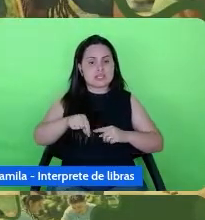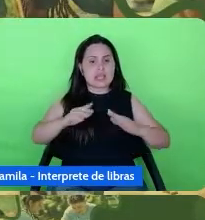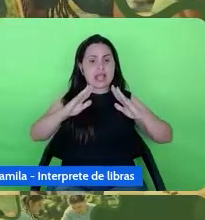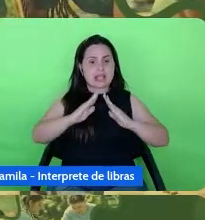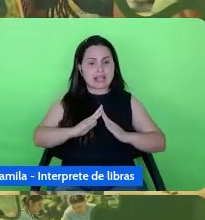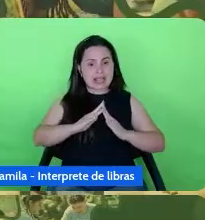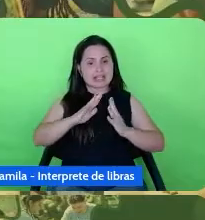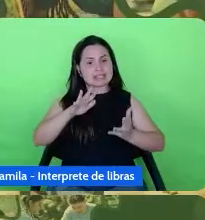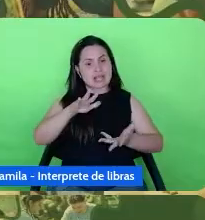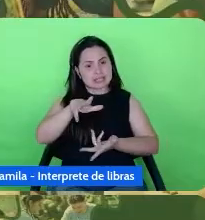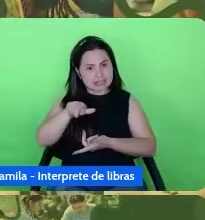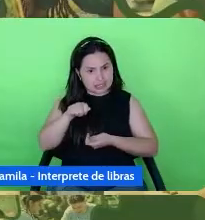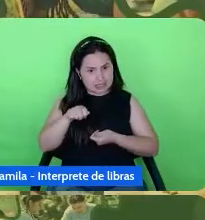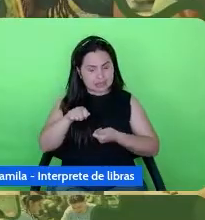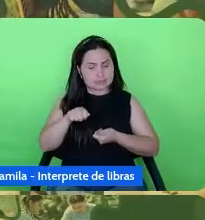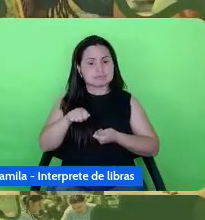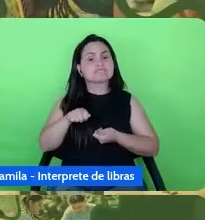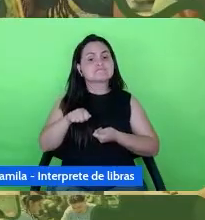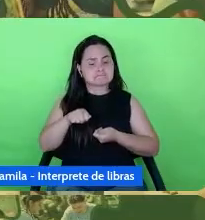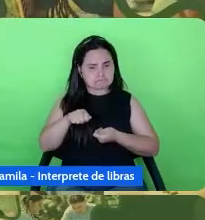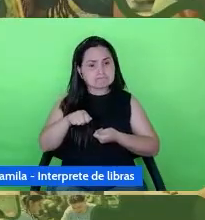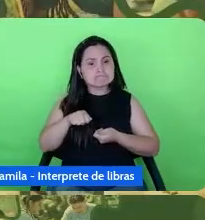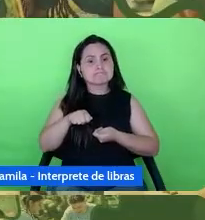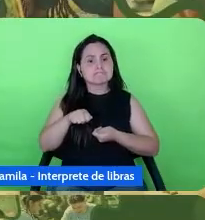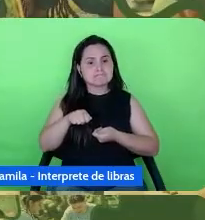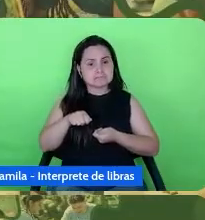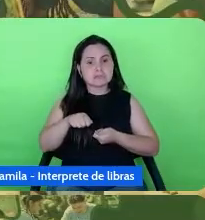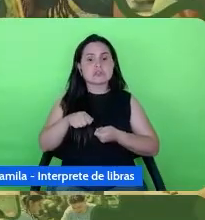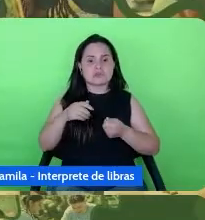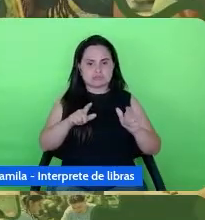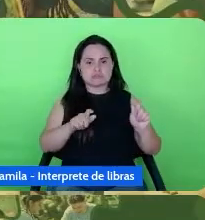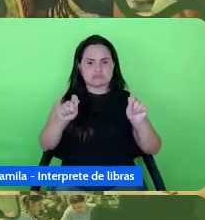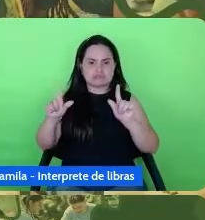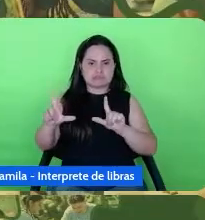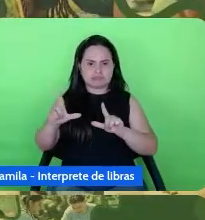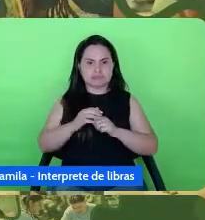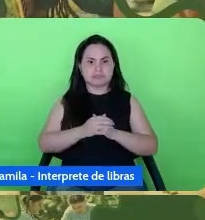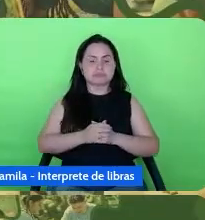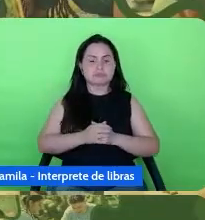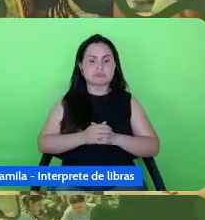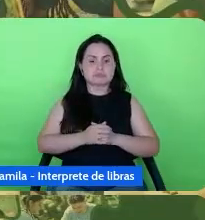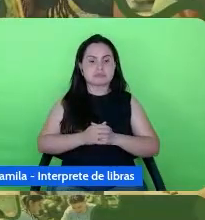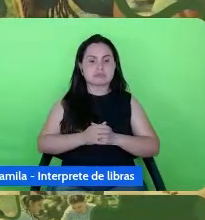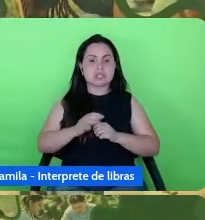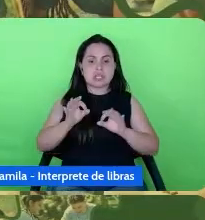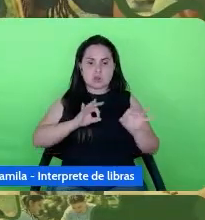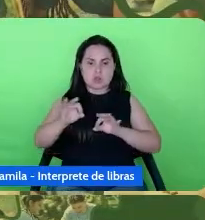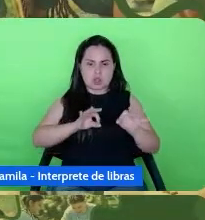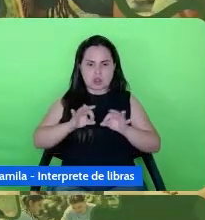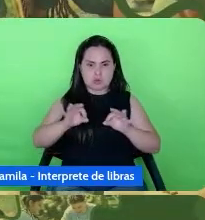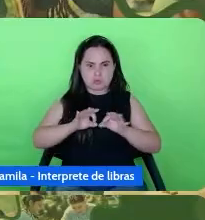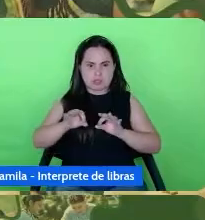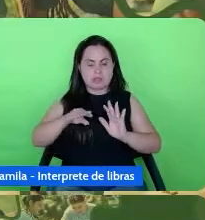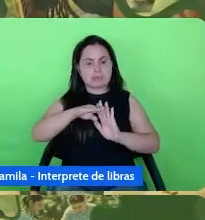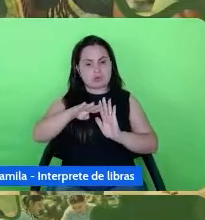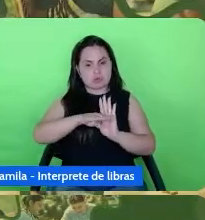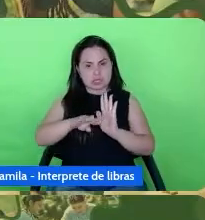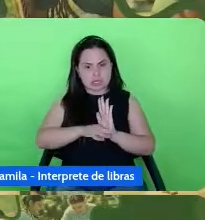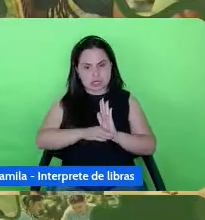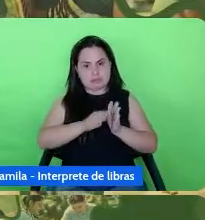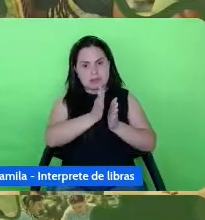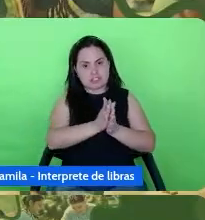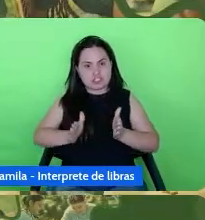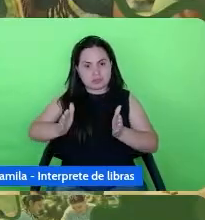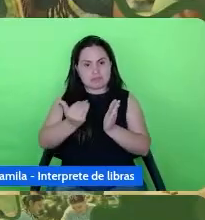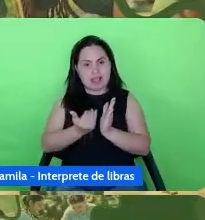planeta Terra. Tá? Então, pessoal, vamos avançar um pouco nas discussões. Eu coordeno esse programa de extensão, fica aí uma